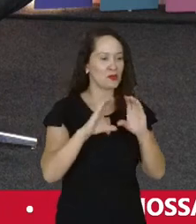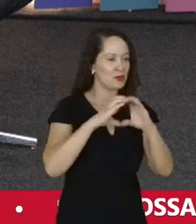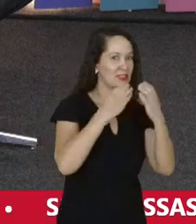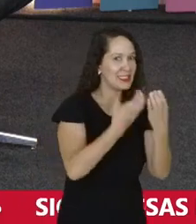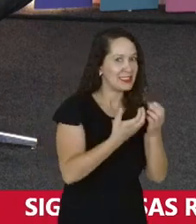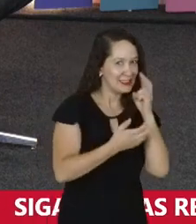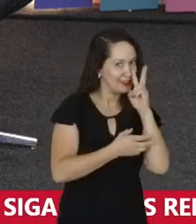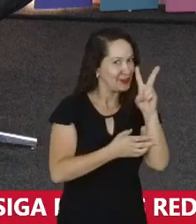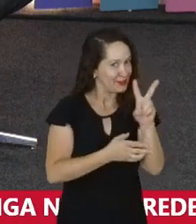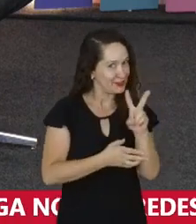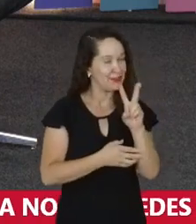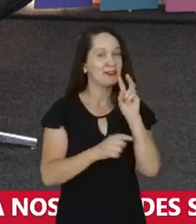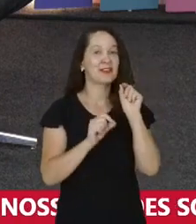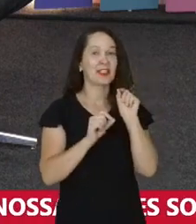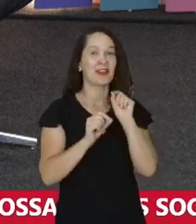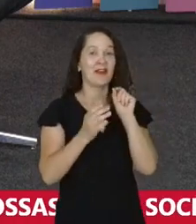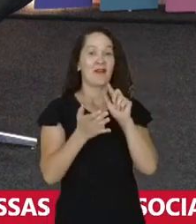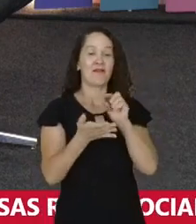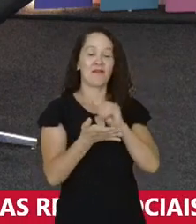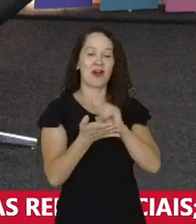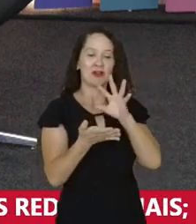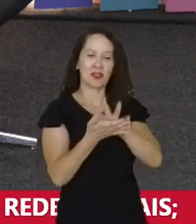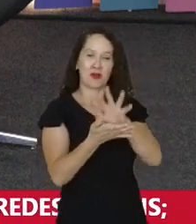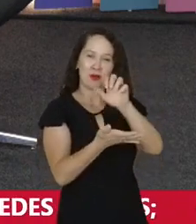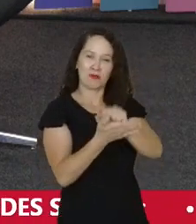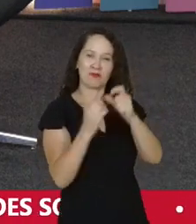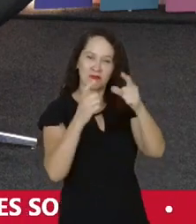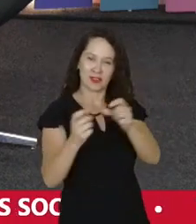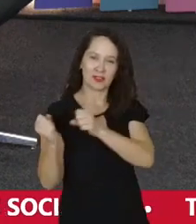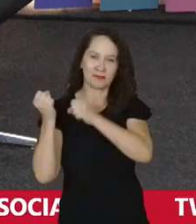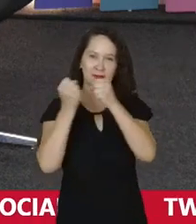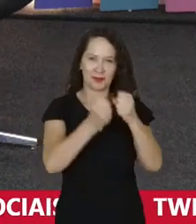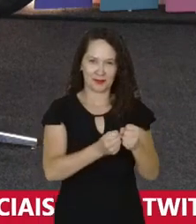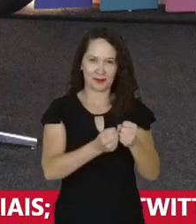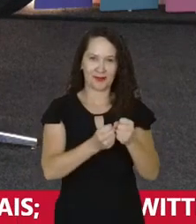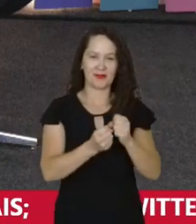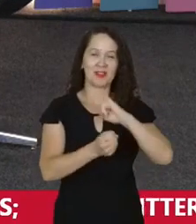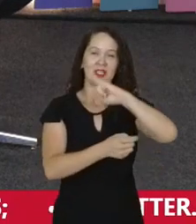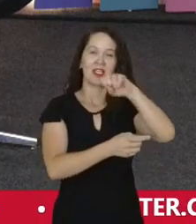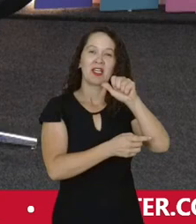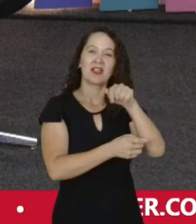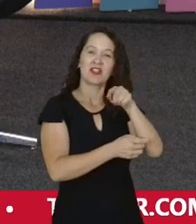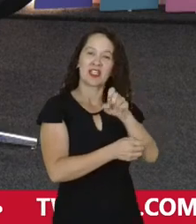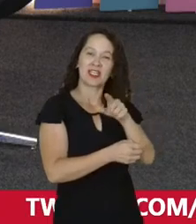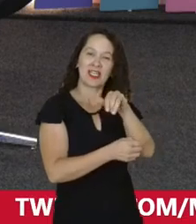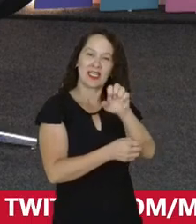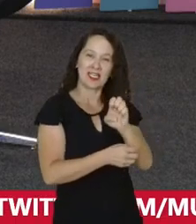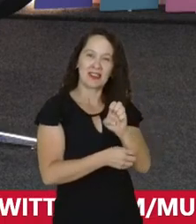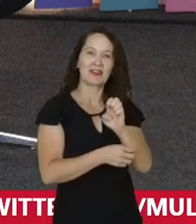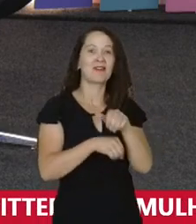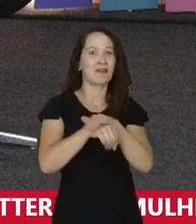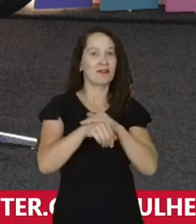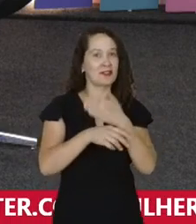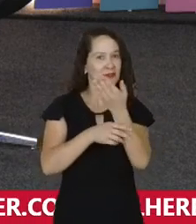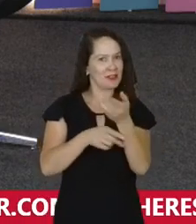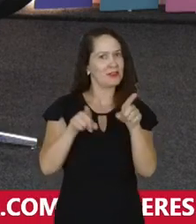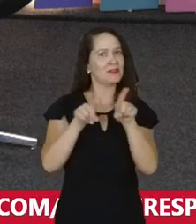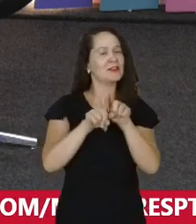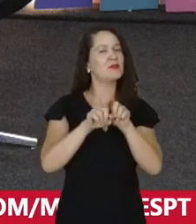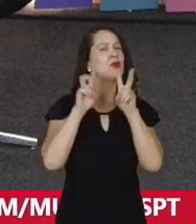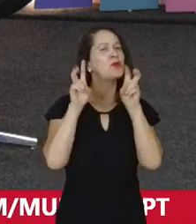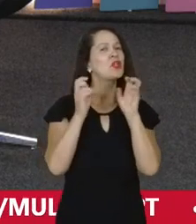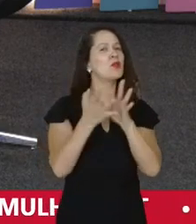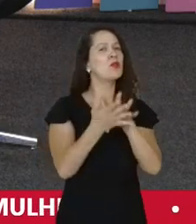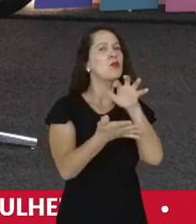visto aí, justamente pela não ocupação desses espaços de poder. Jaqueline, eu queria falar com você justamente também sobre